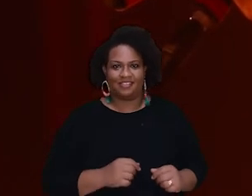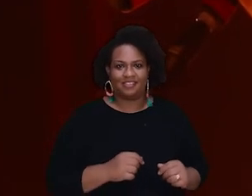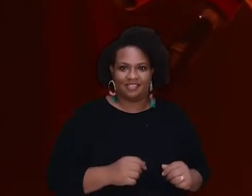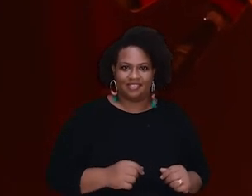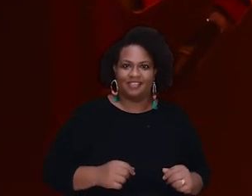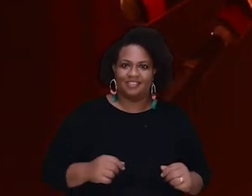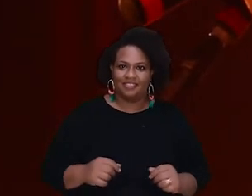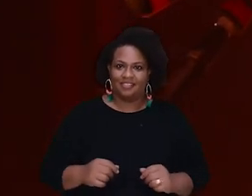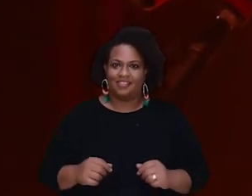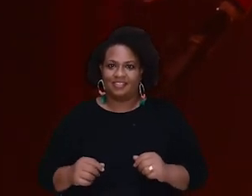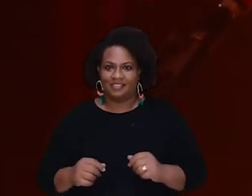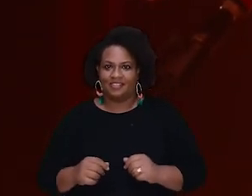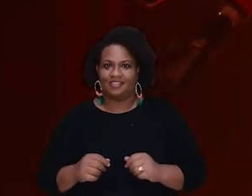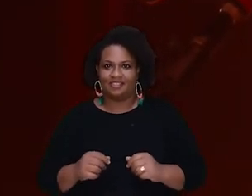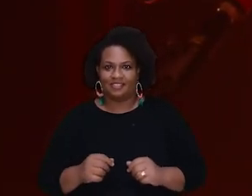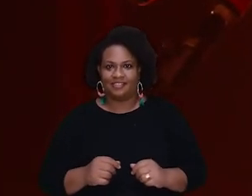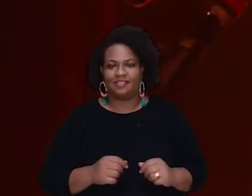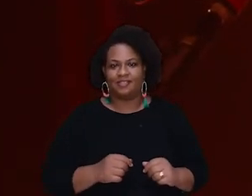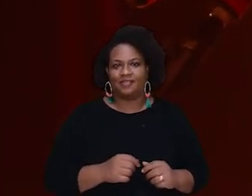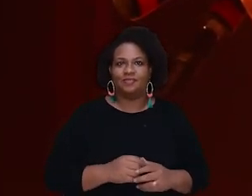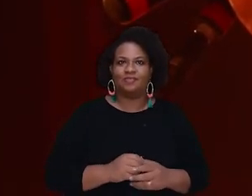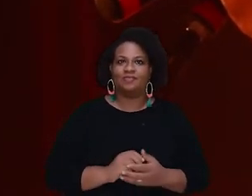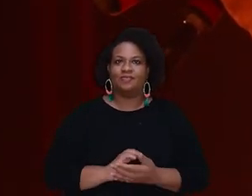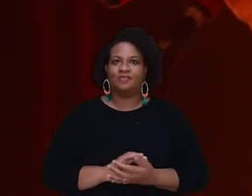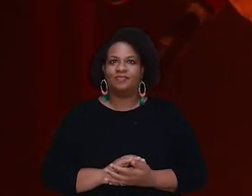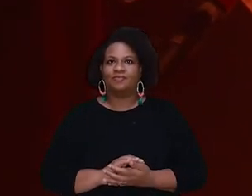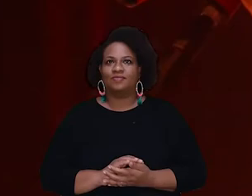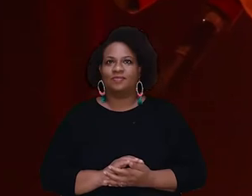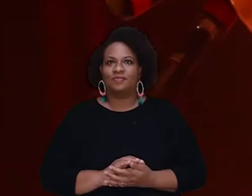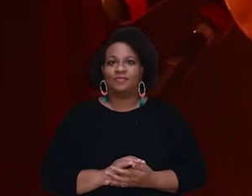Caô, cabecilé, caô.